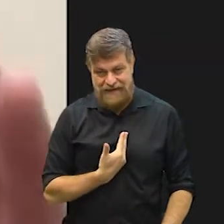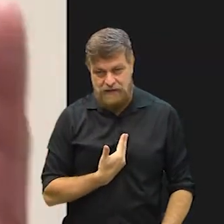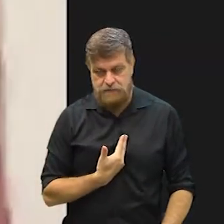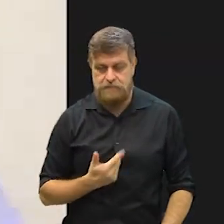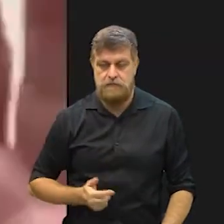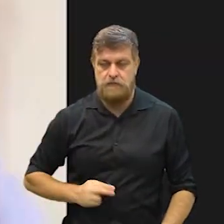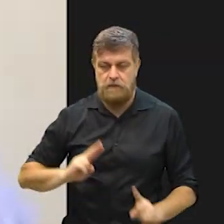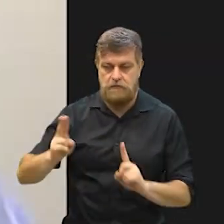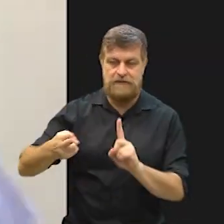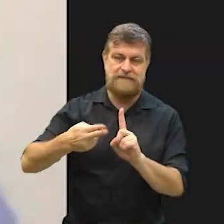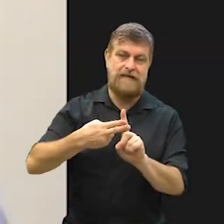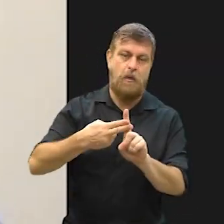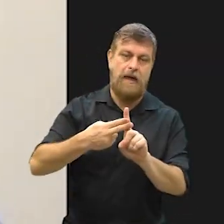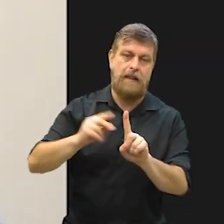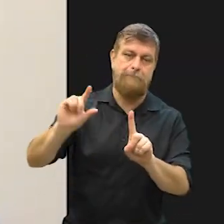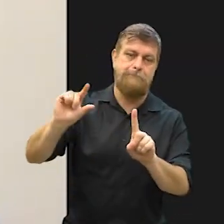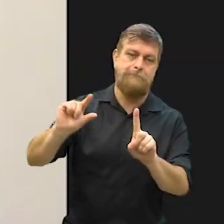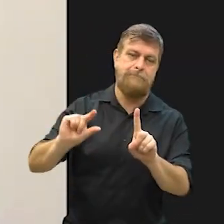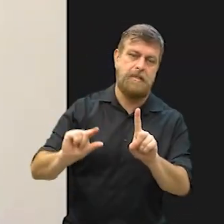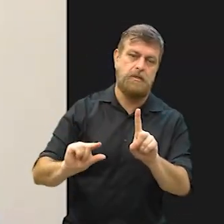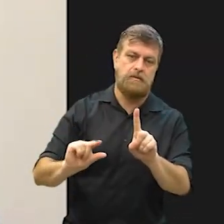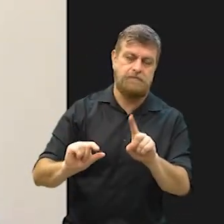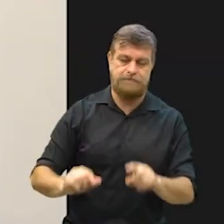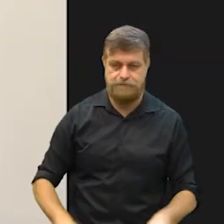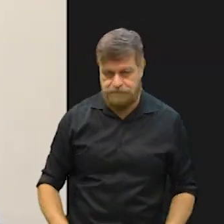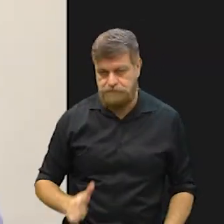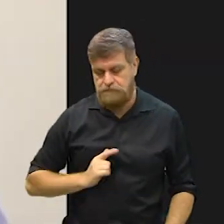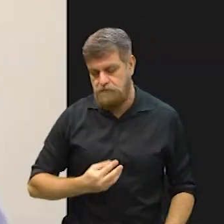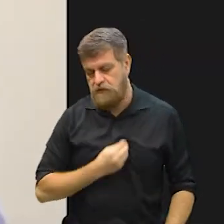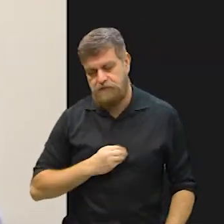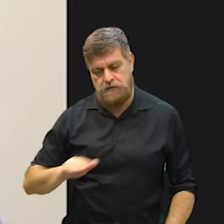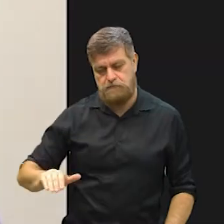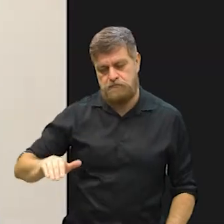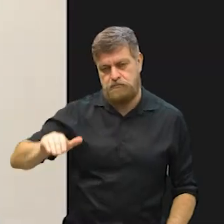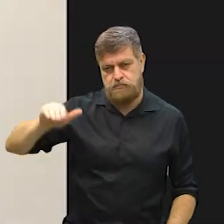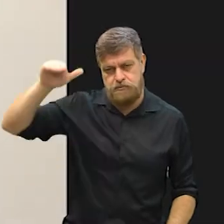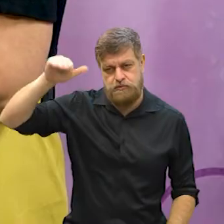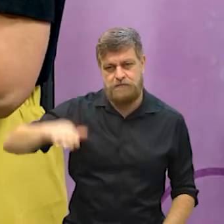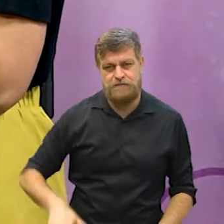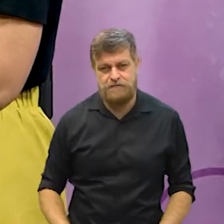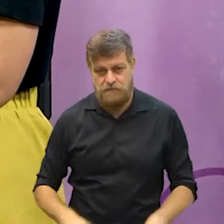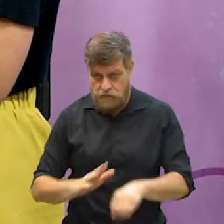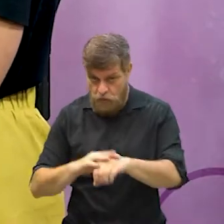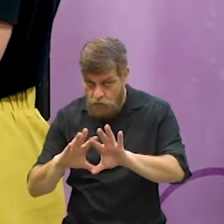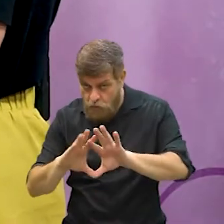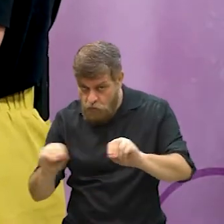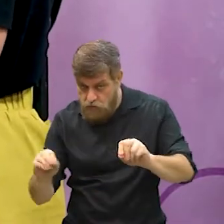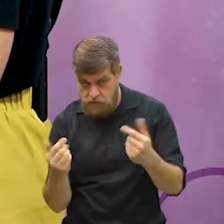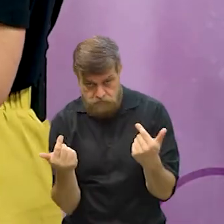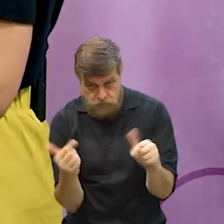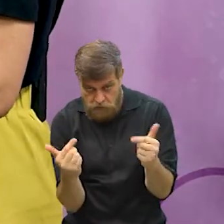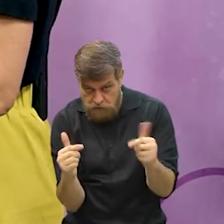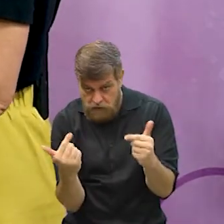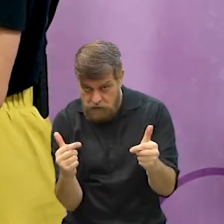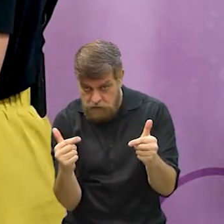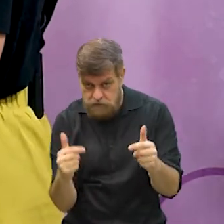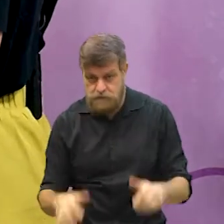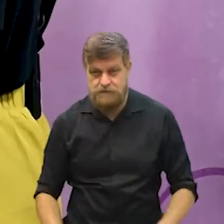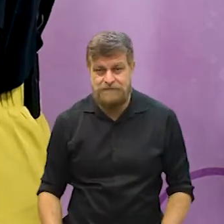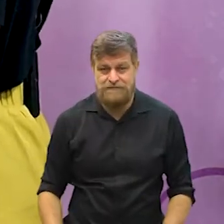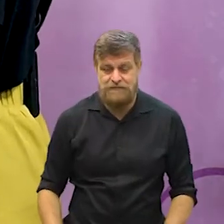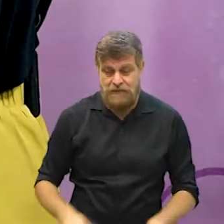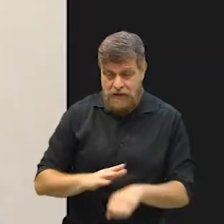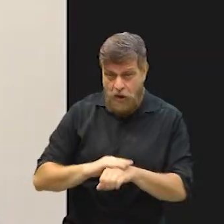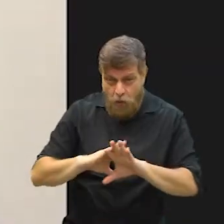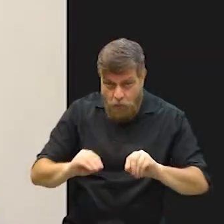criança, menos sequelas essas crianças vão ter na vida. Cura, essa é uma doença que não tem,